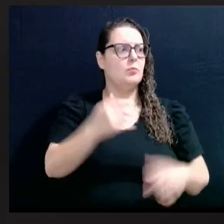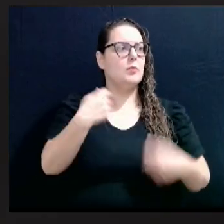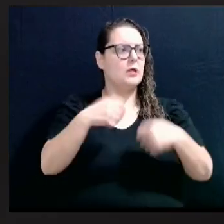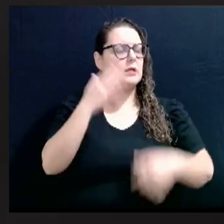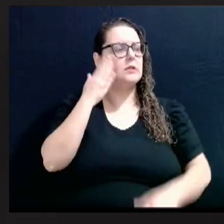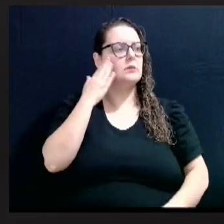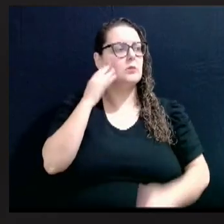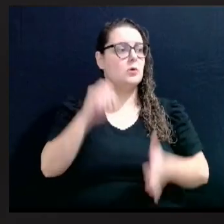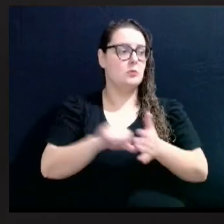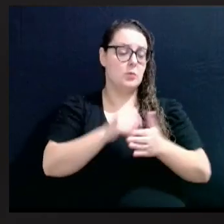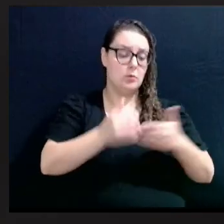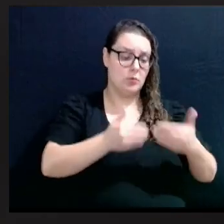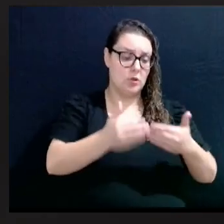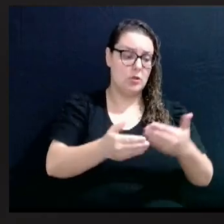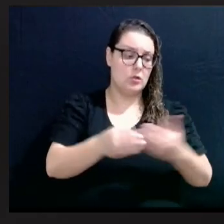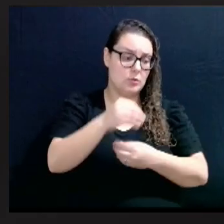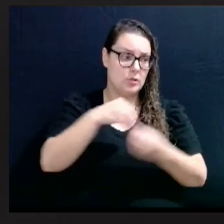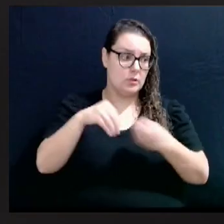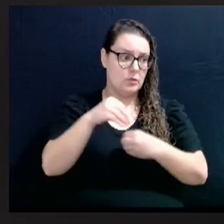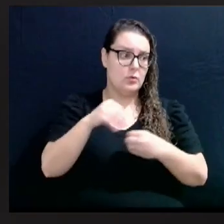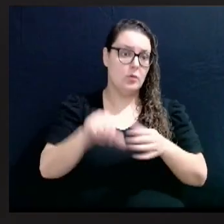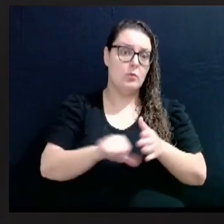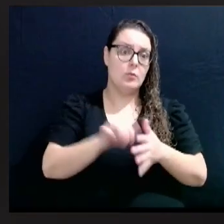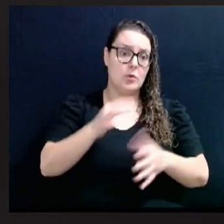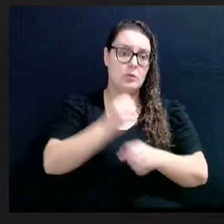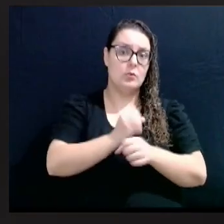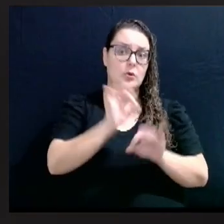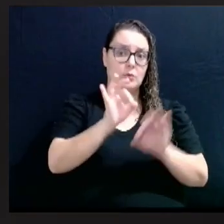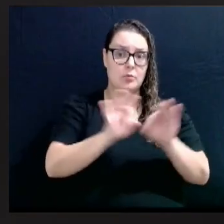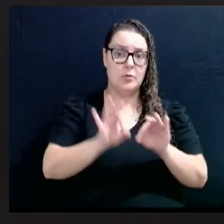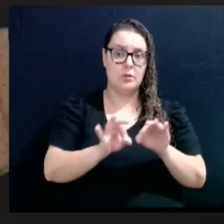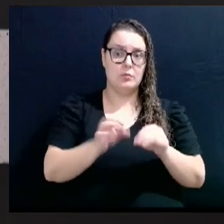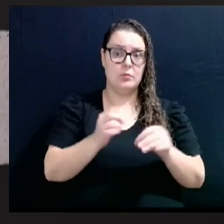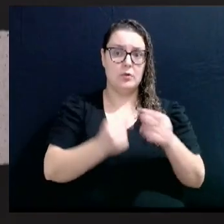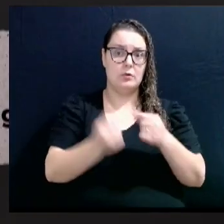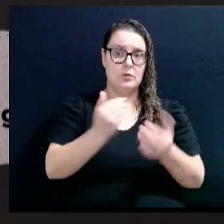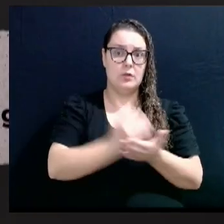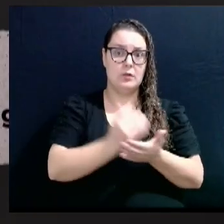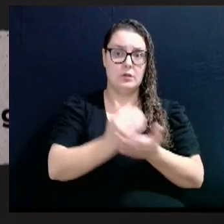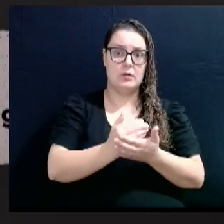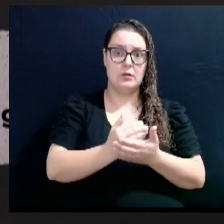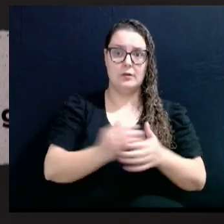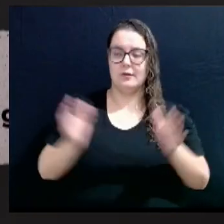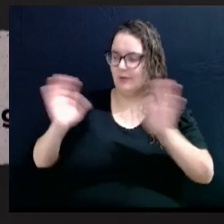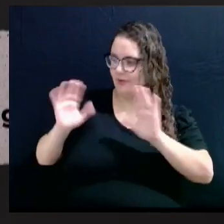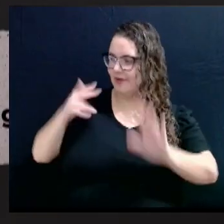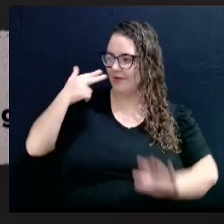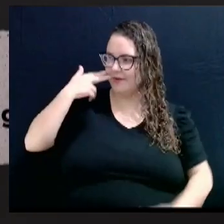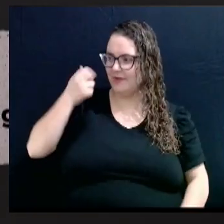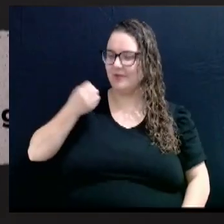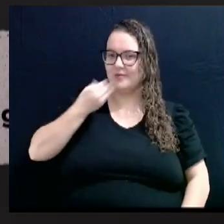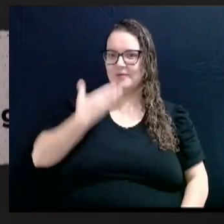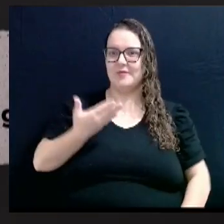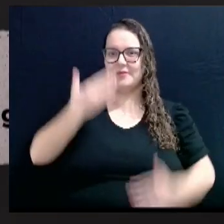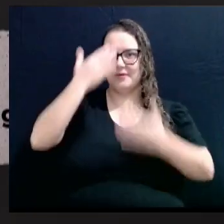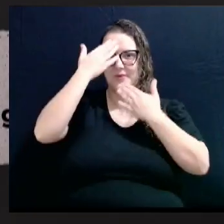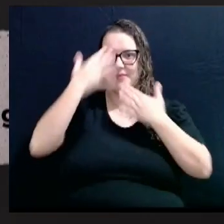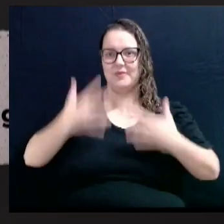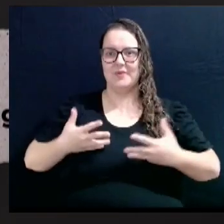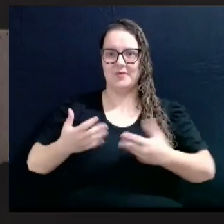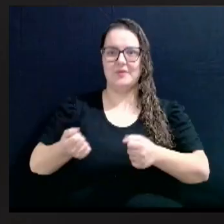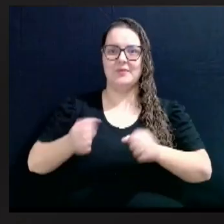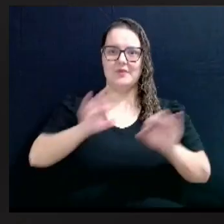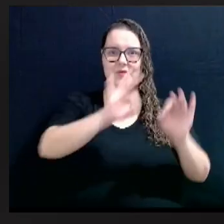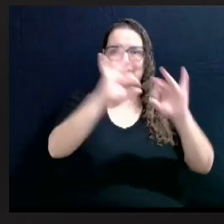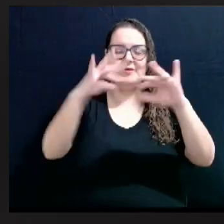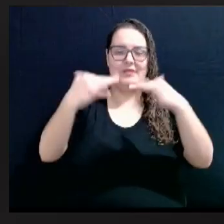processo envolve, primeiro de tudo, um planejamento financeiro? Olá, tudo bem, Rafael? Obrigado pelo convite, os